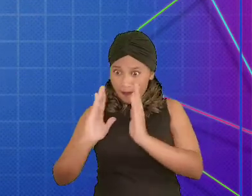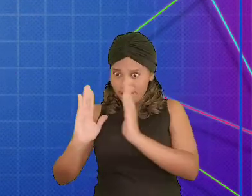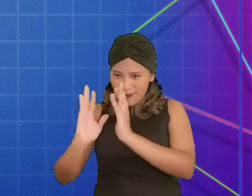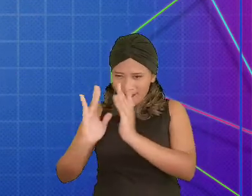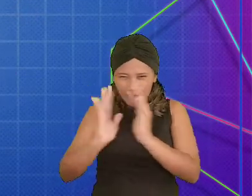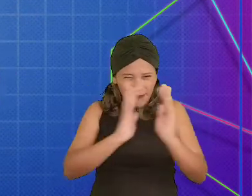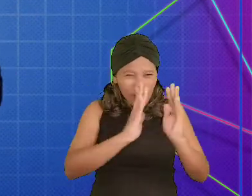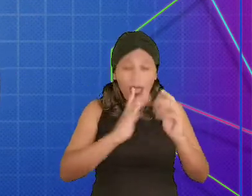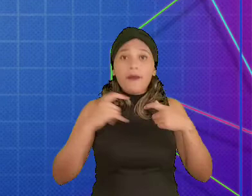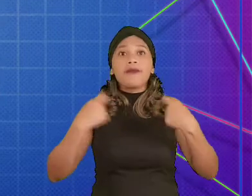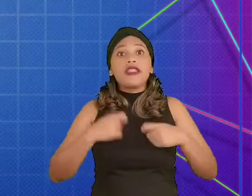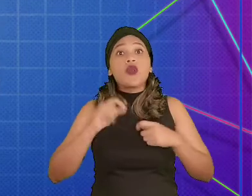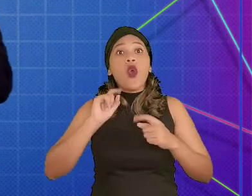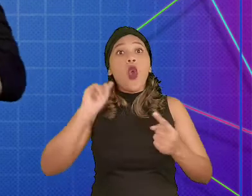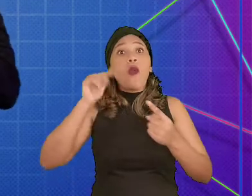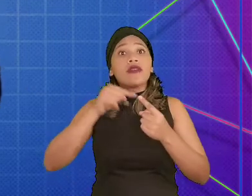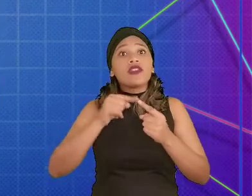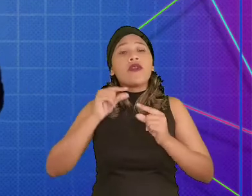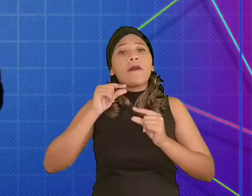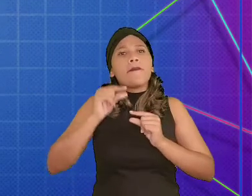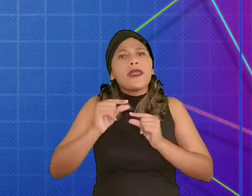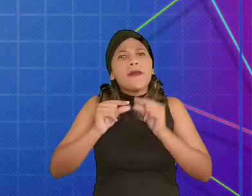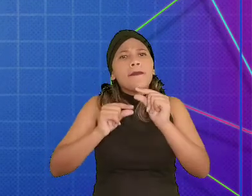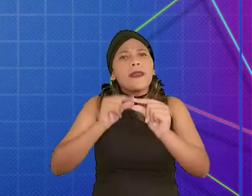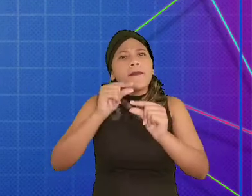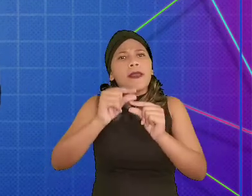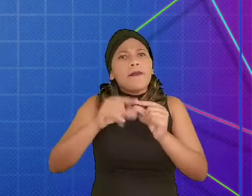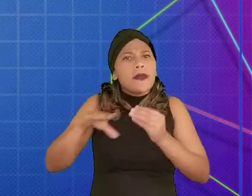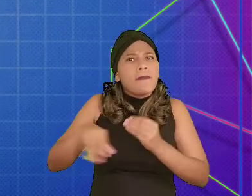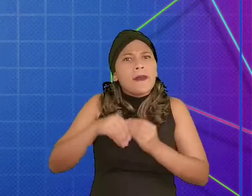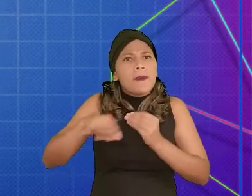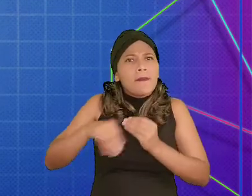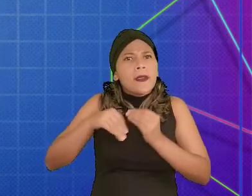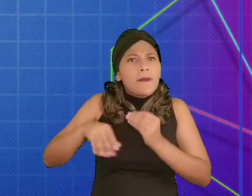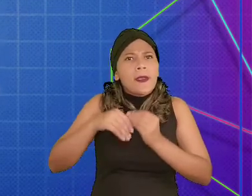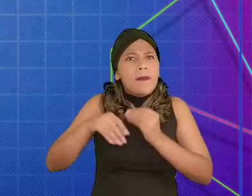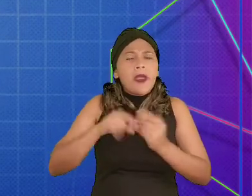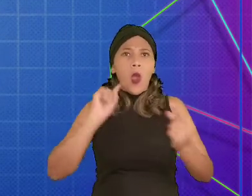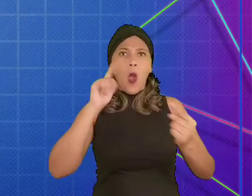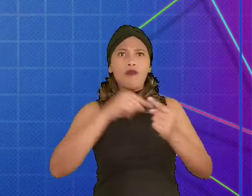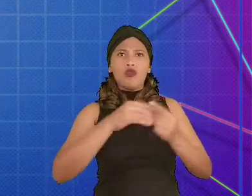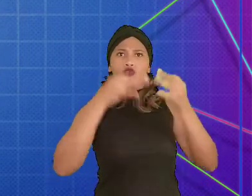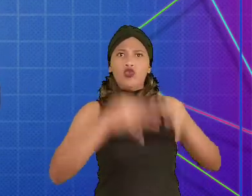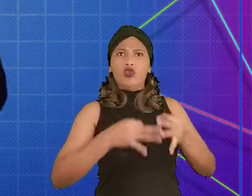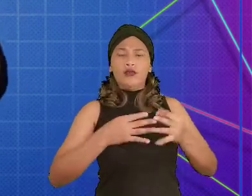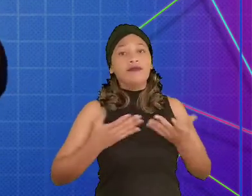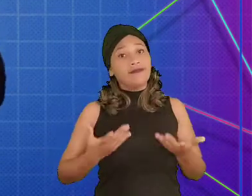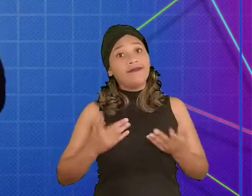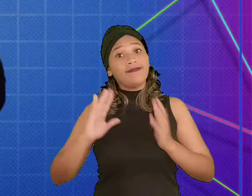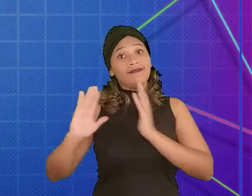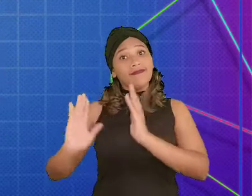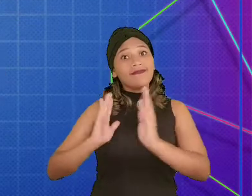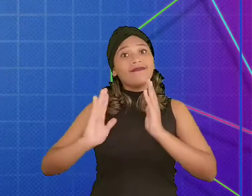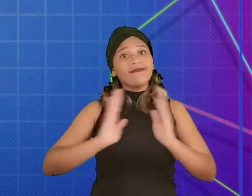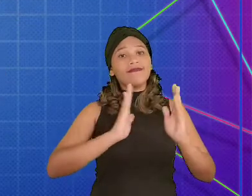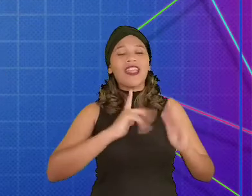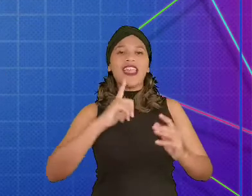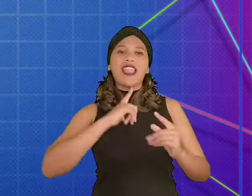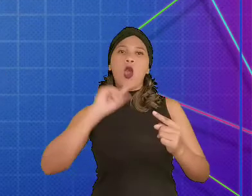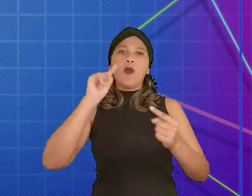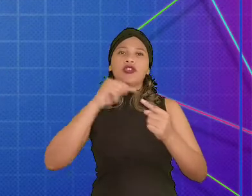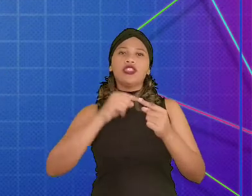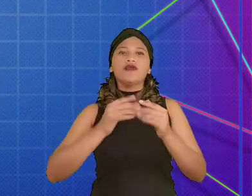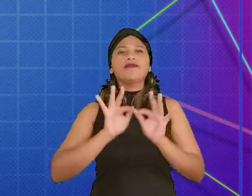decorrer dessa história, ele precisa ter objetivos menores, objetivos que o farão chegar no objetivo maior. São nas fases que estão